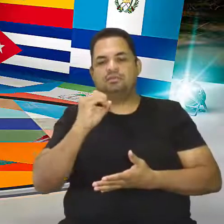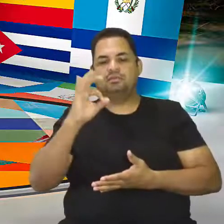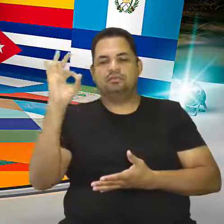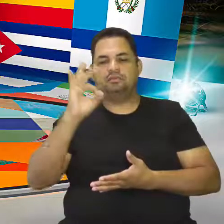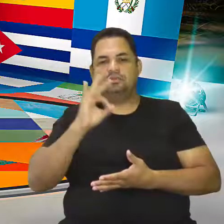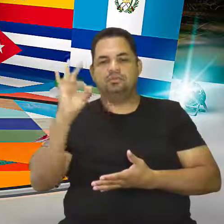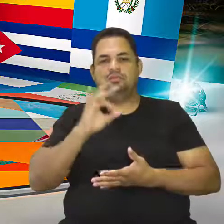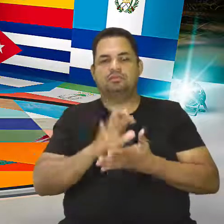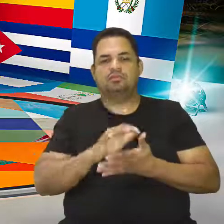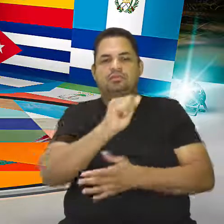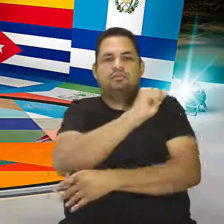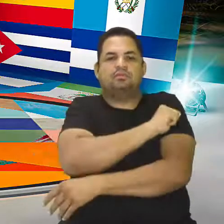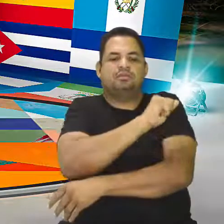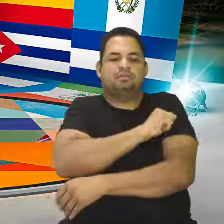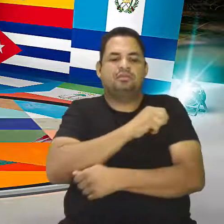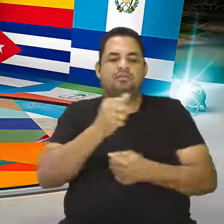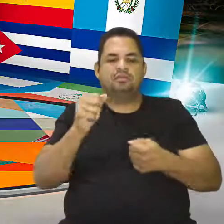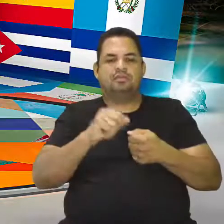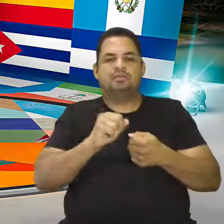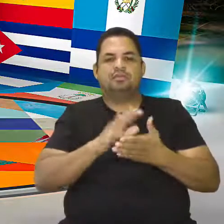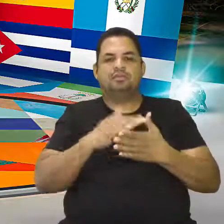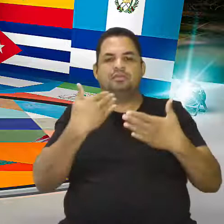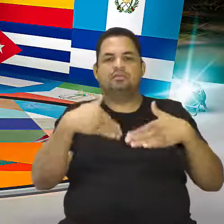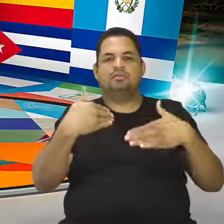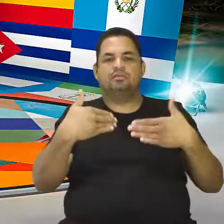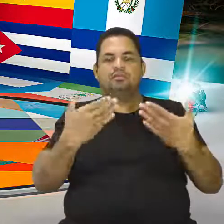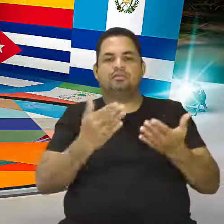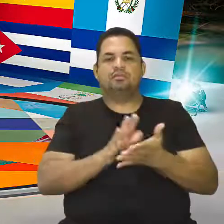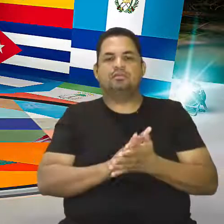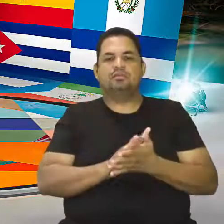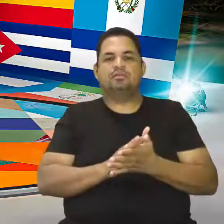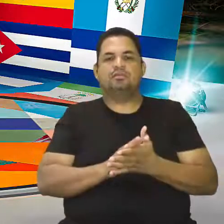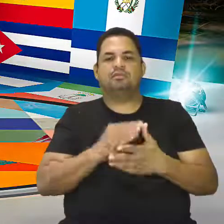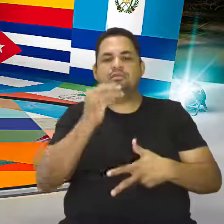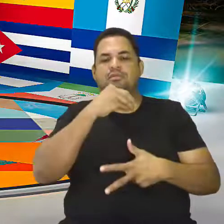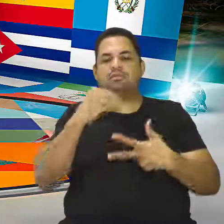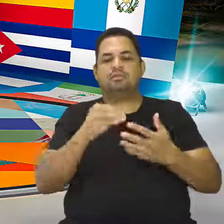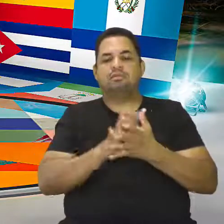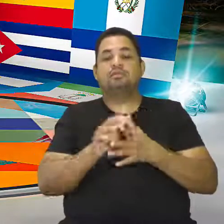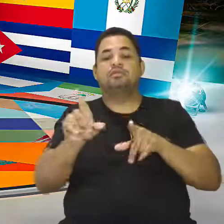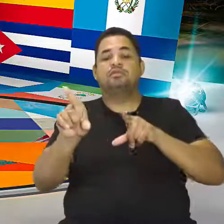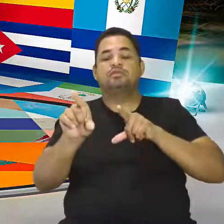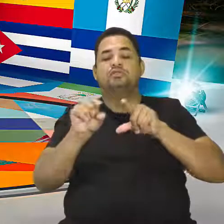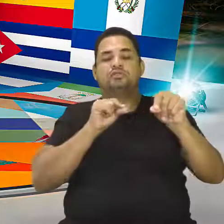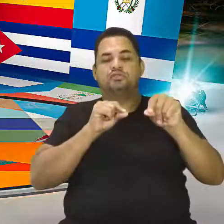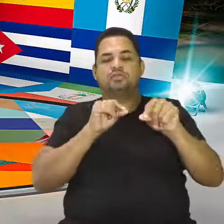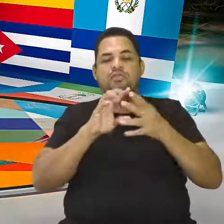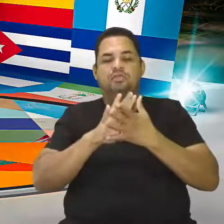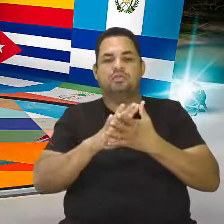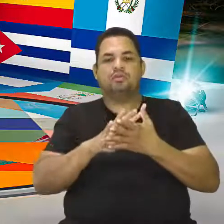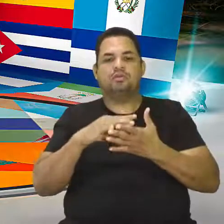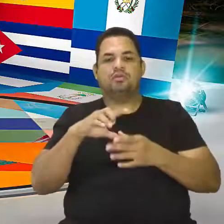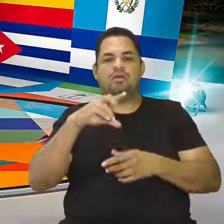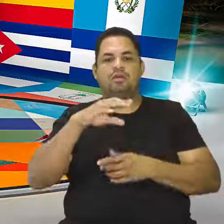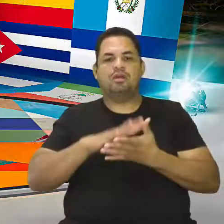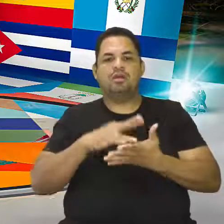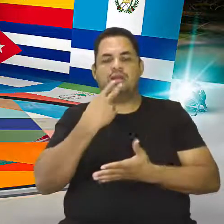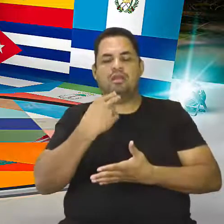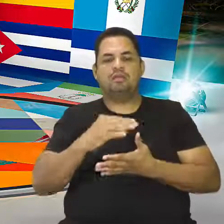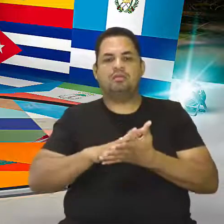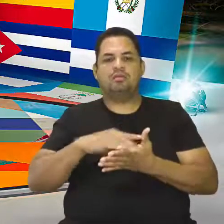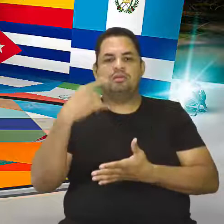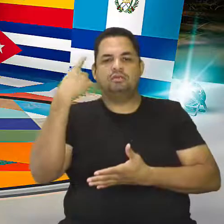70% dos alunos que vão fazer a prova do Enem estão escolhendo a língua espanhola como língua estrangeira. E aí você